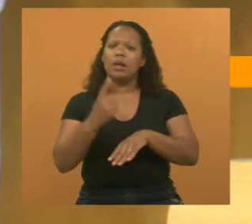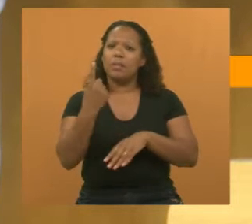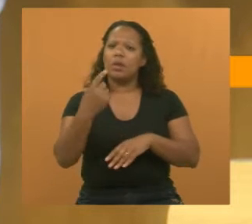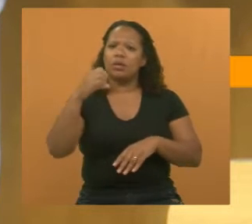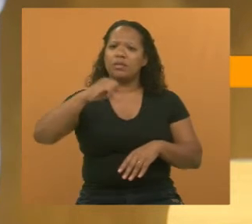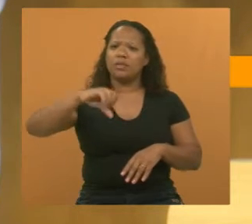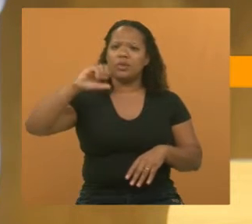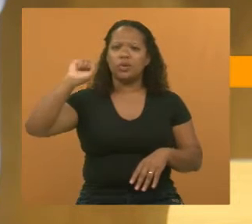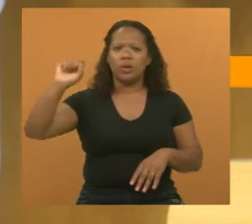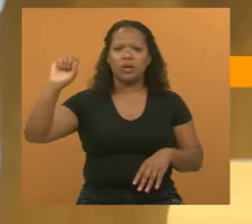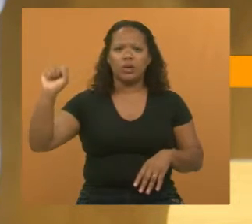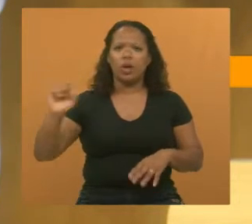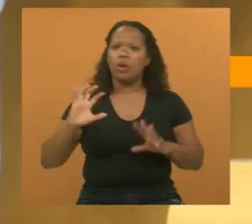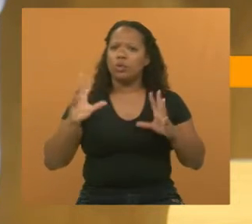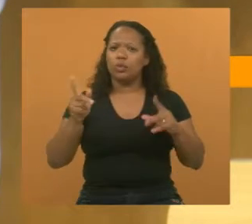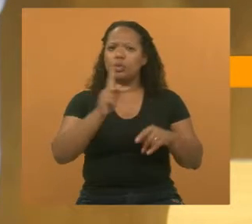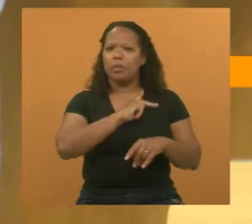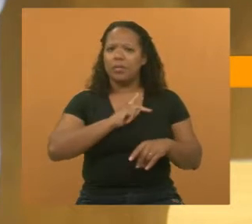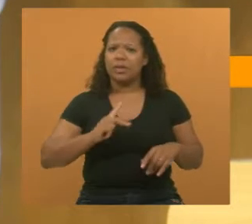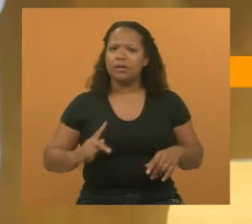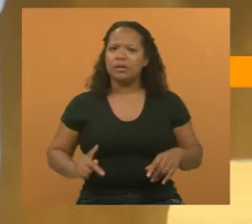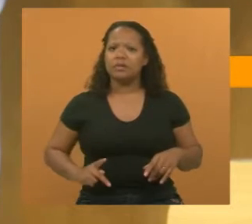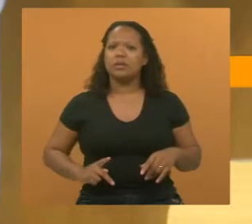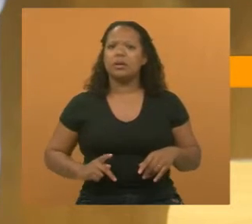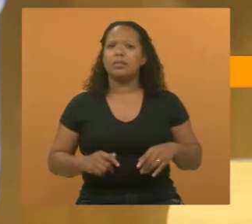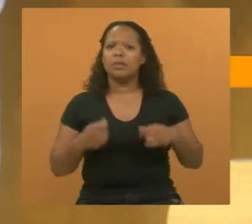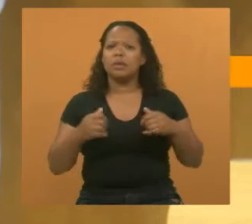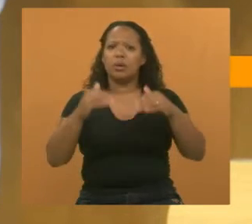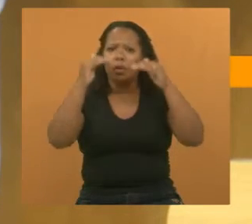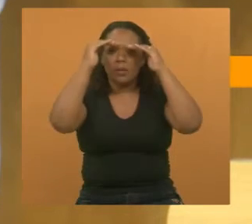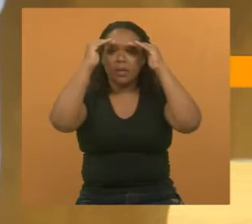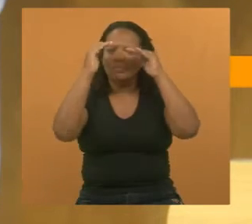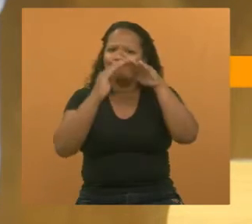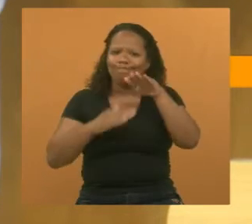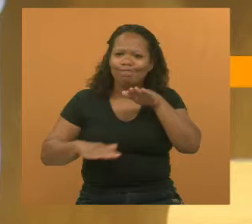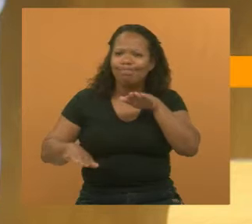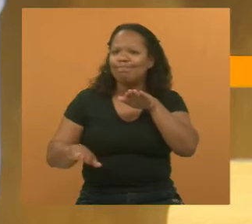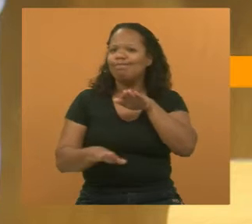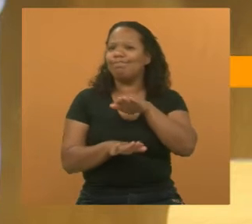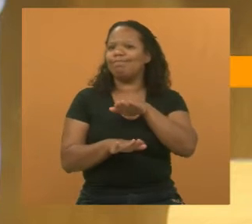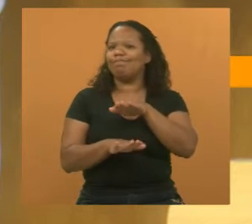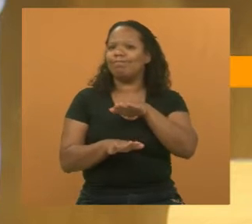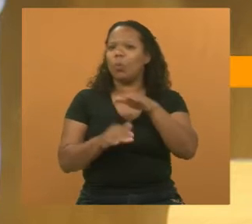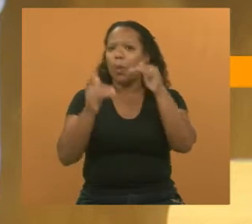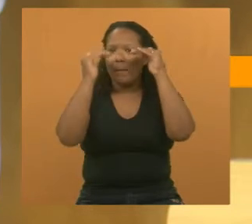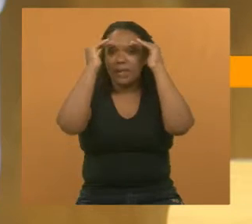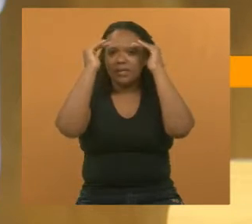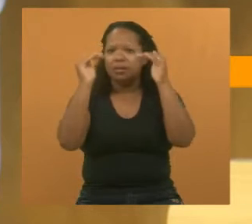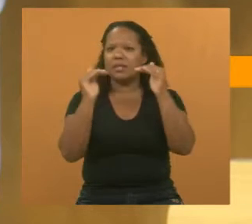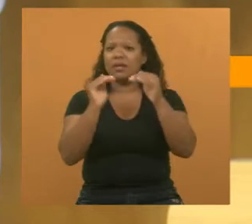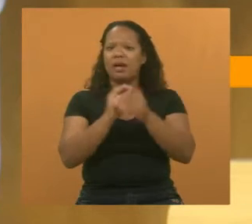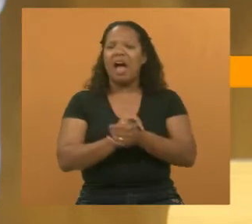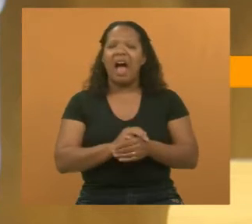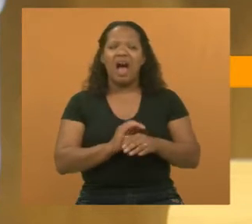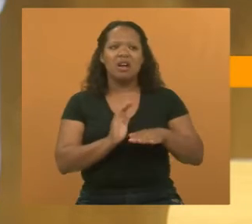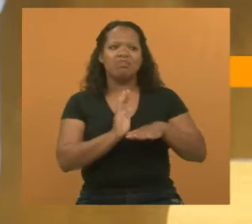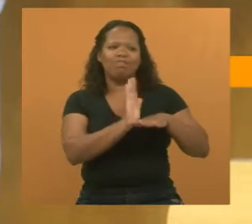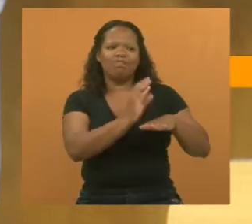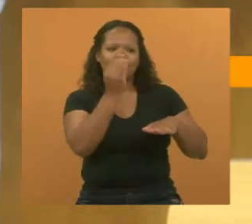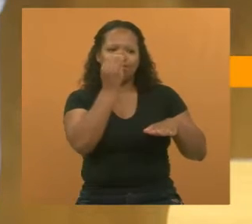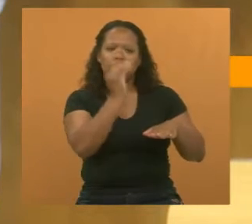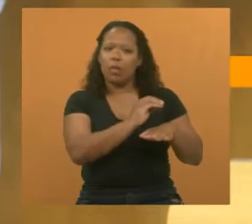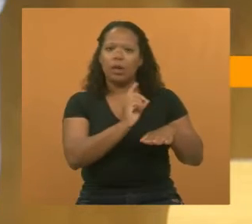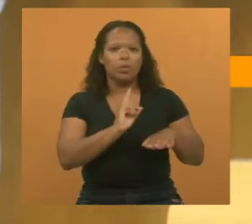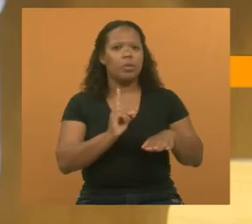1988 e que todo presidente que é eleito a ela está vinculado. Não, fora da Constituição não há espaço para o